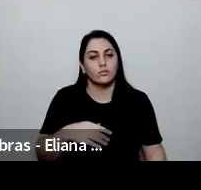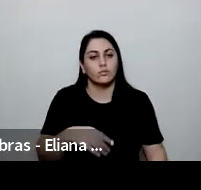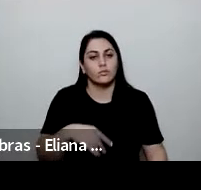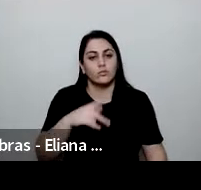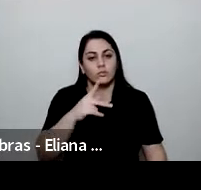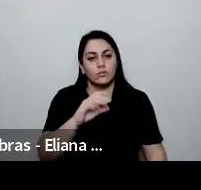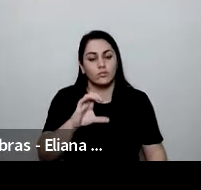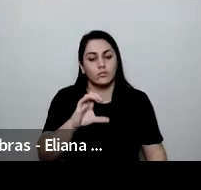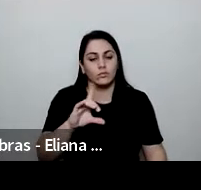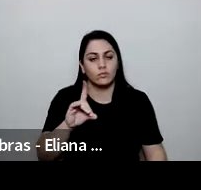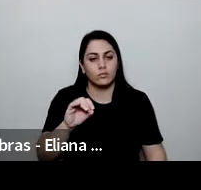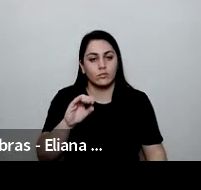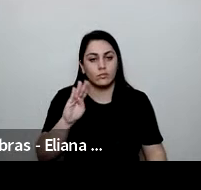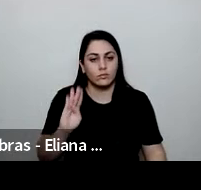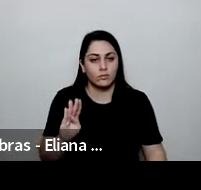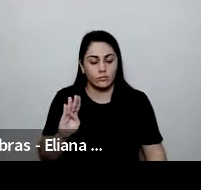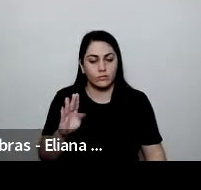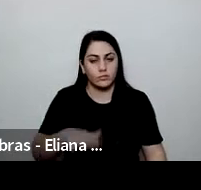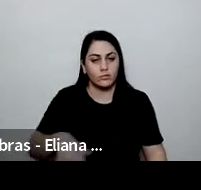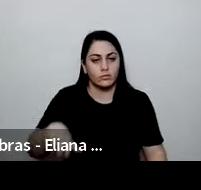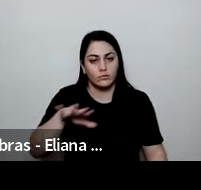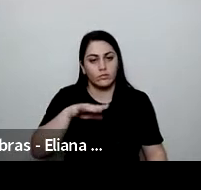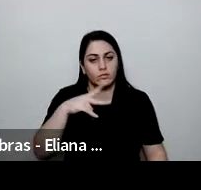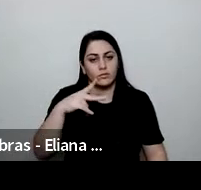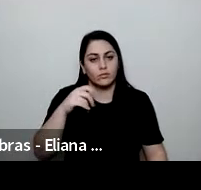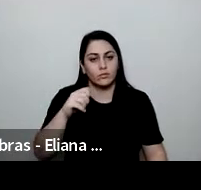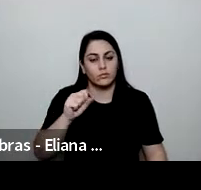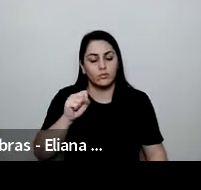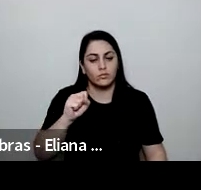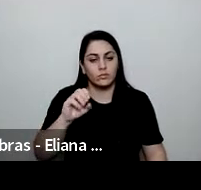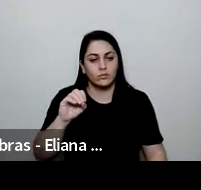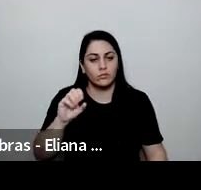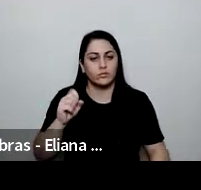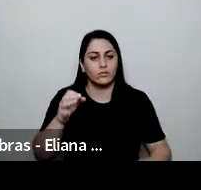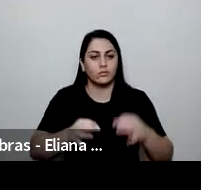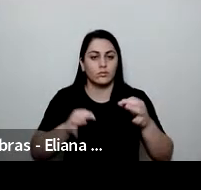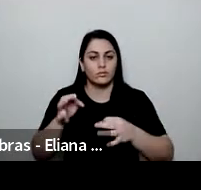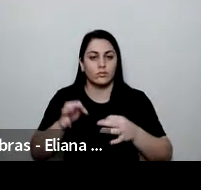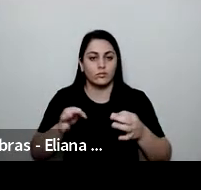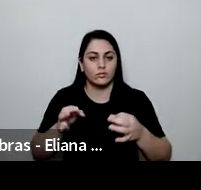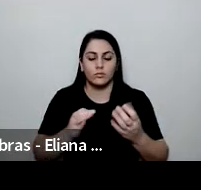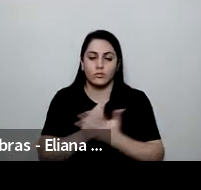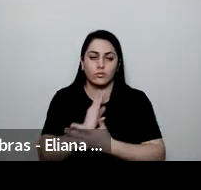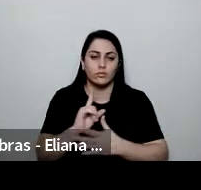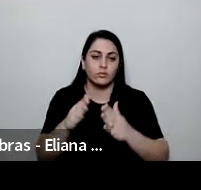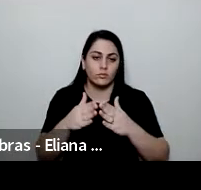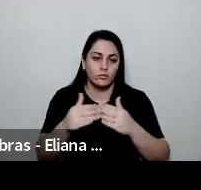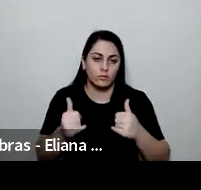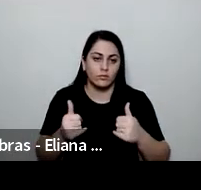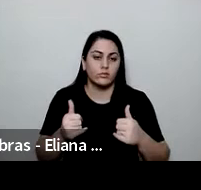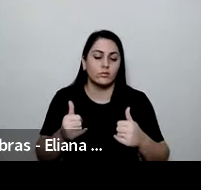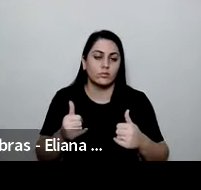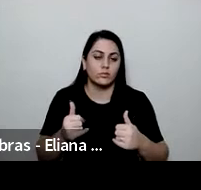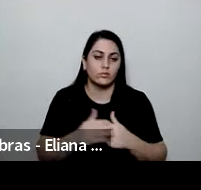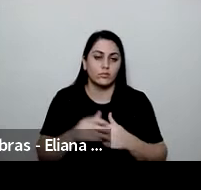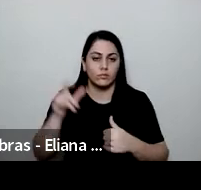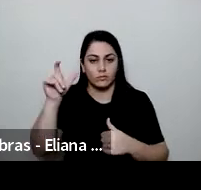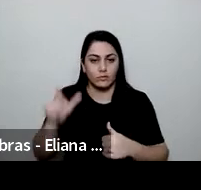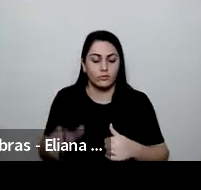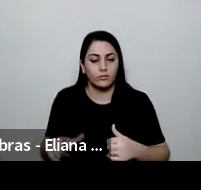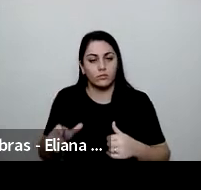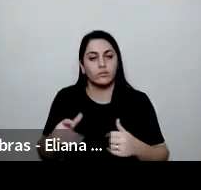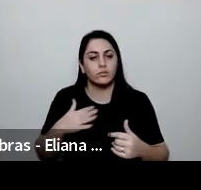do Brasil de Paço do Lumiar especificamente para julgar improcedentes os pedidos da representação